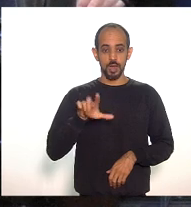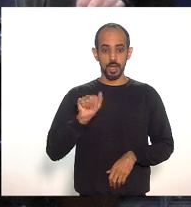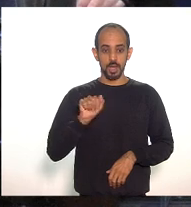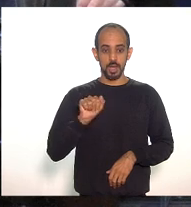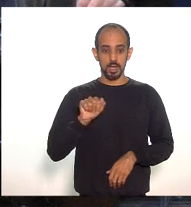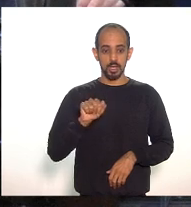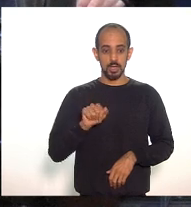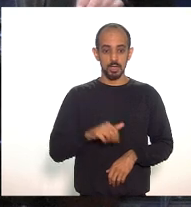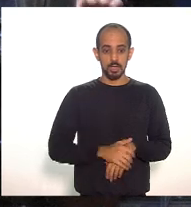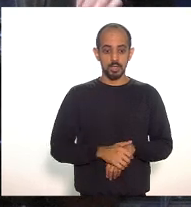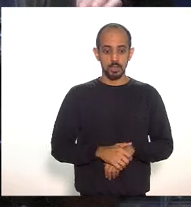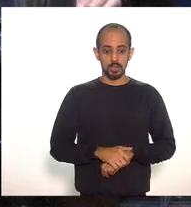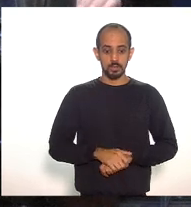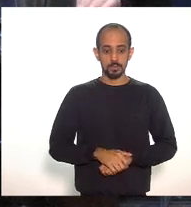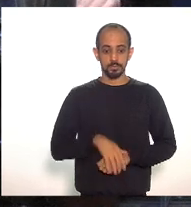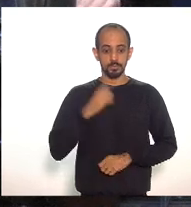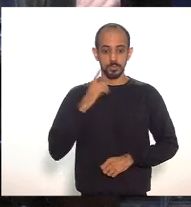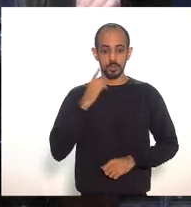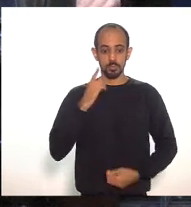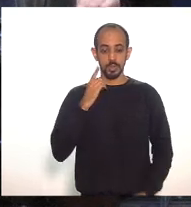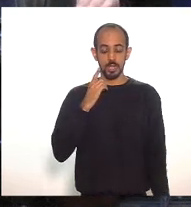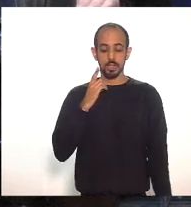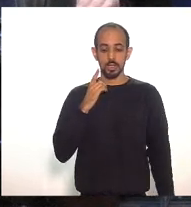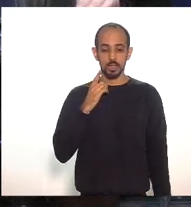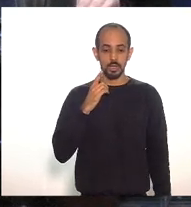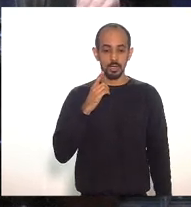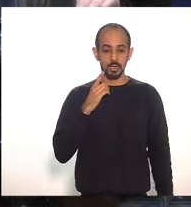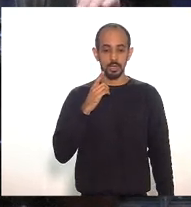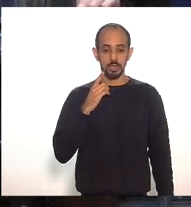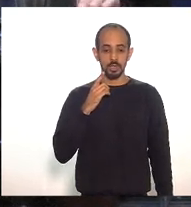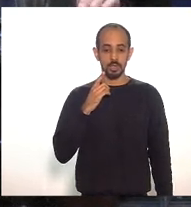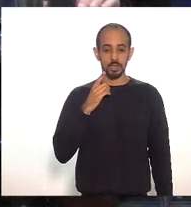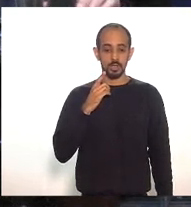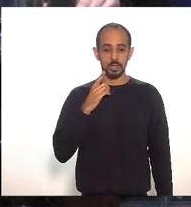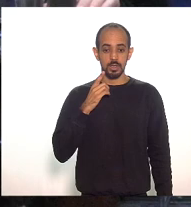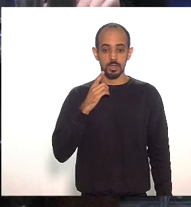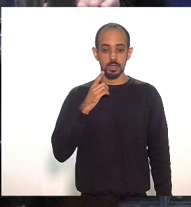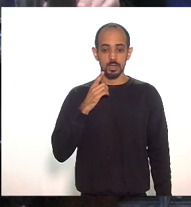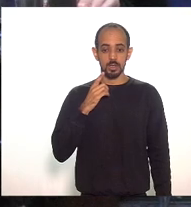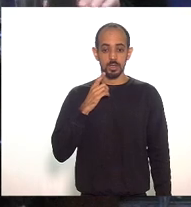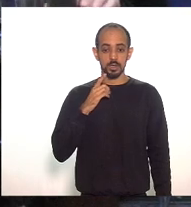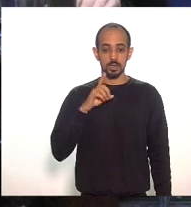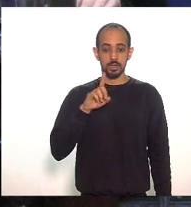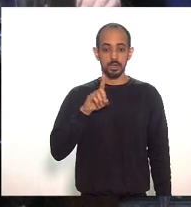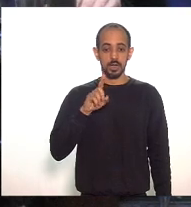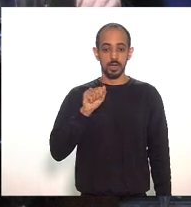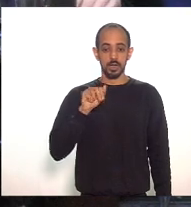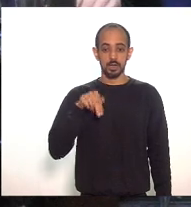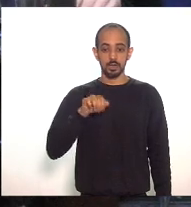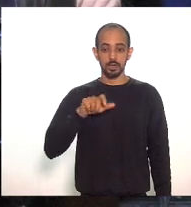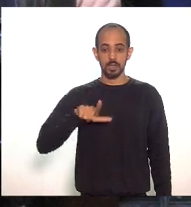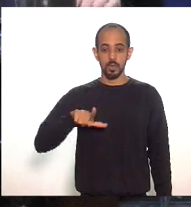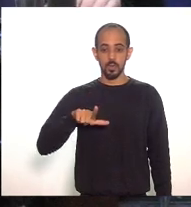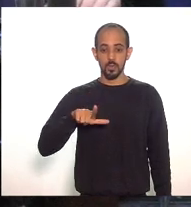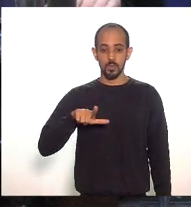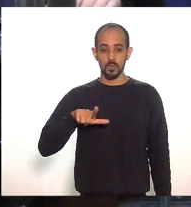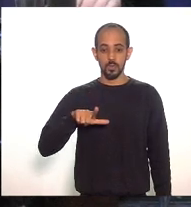capital do Fábio Silva Deputado da deputado danniel librelon